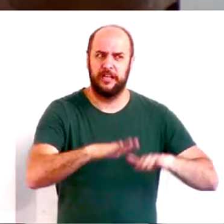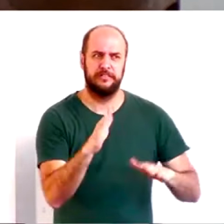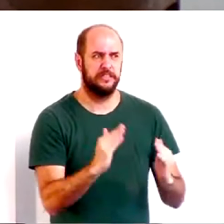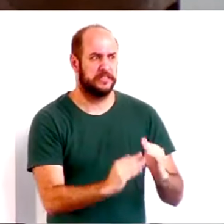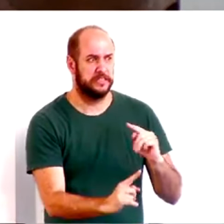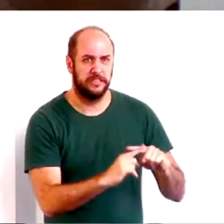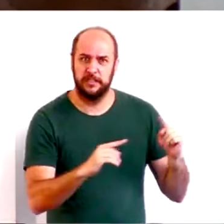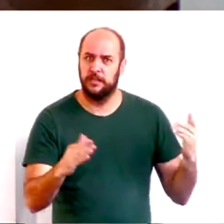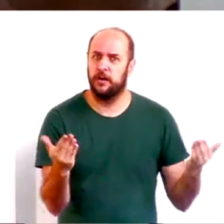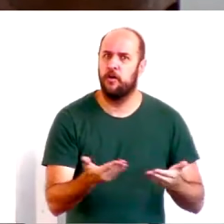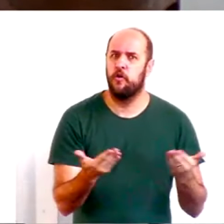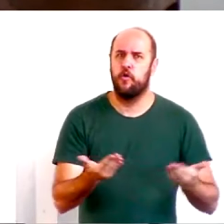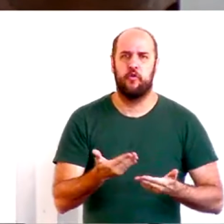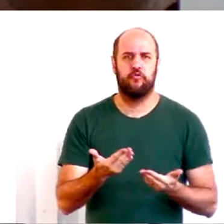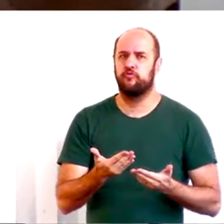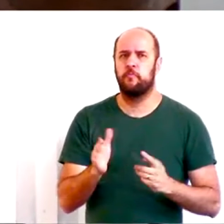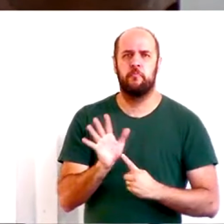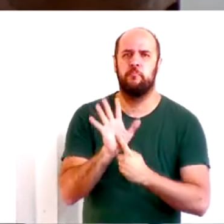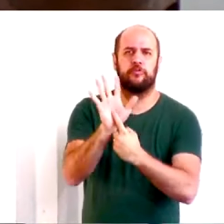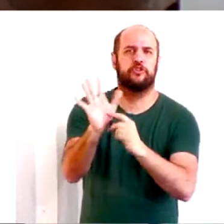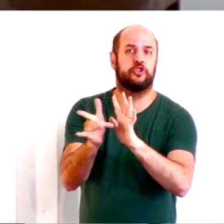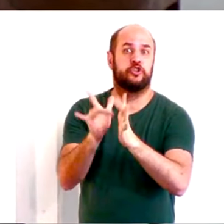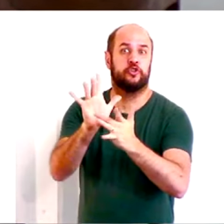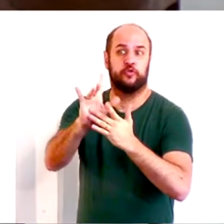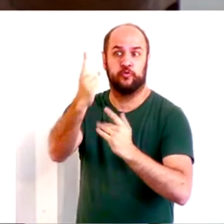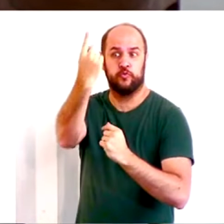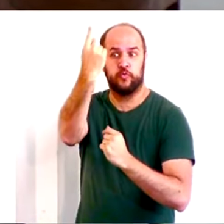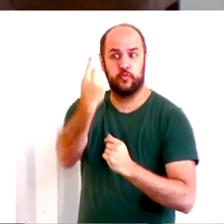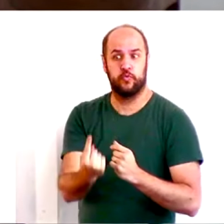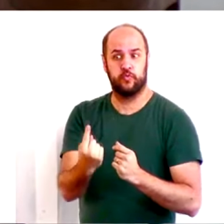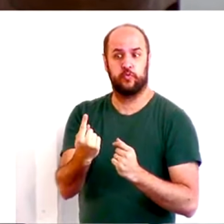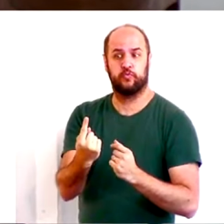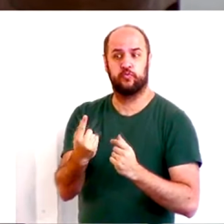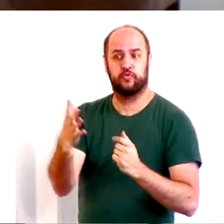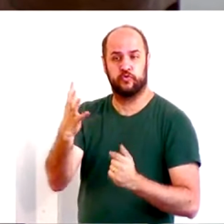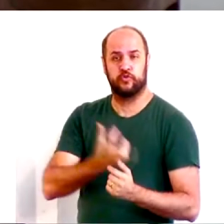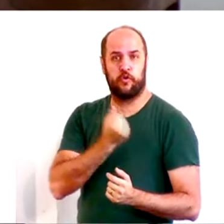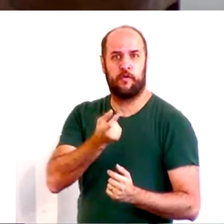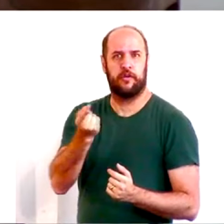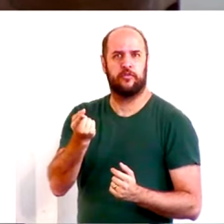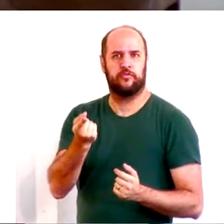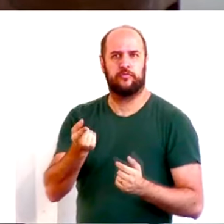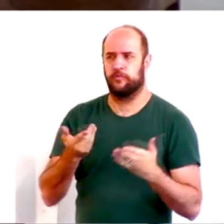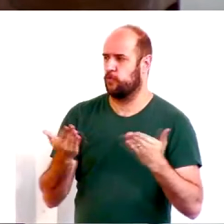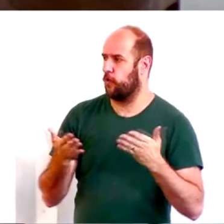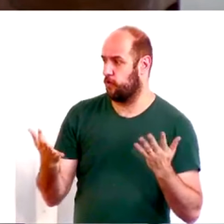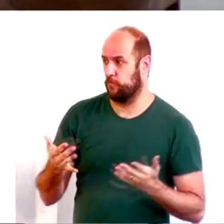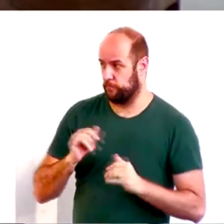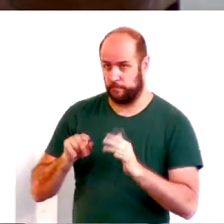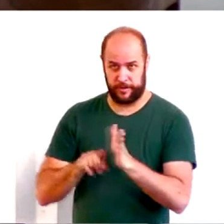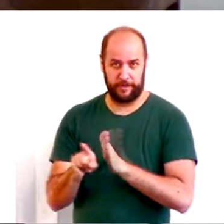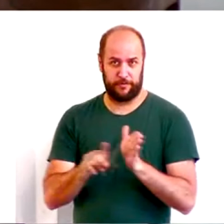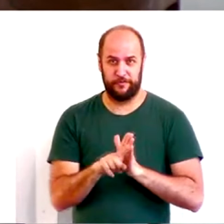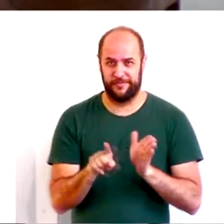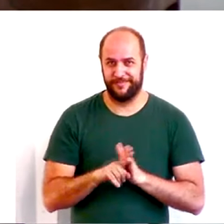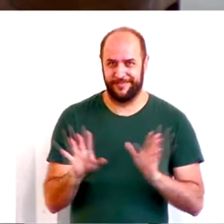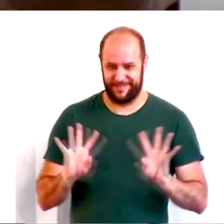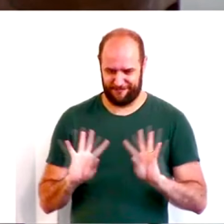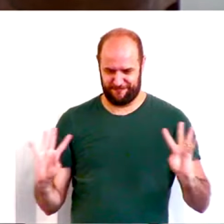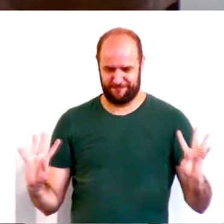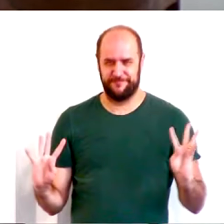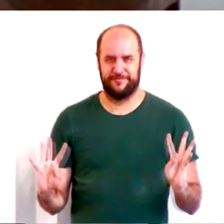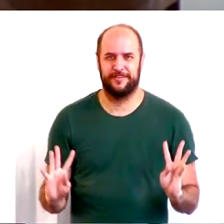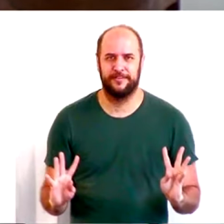hoje que não apontam para Jesus Cristo como o único mediador como eu perguntei aos nossos irmãos aqui para a profissão de fé